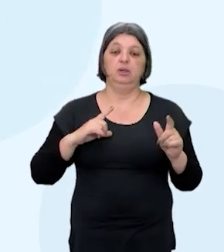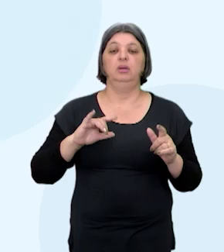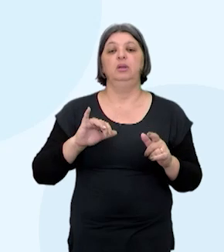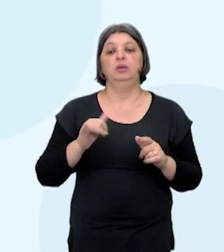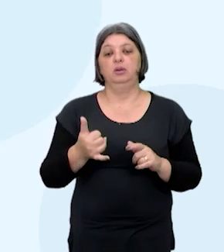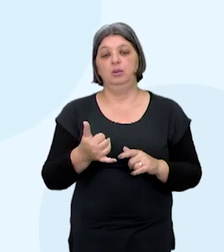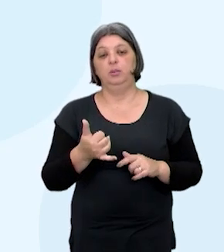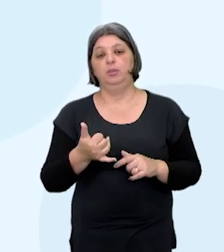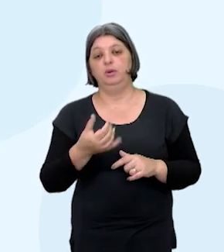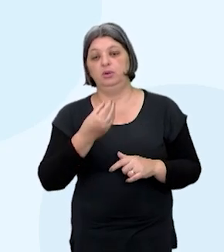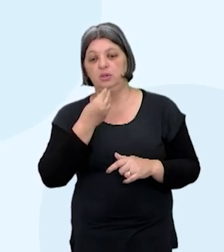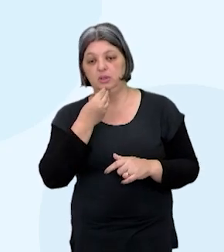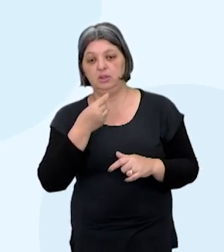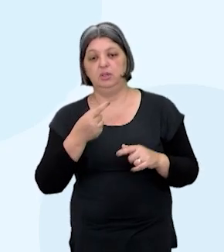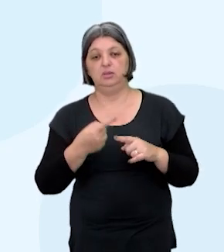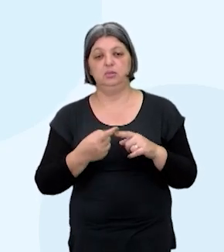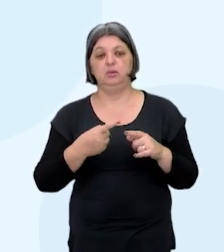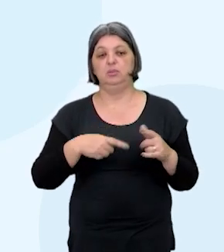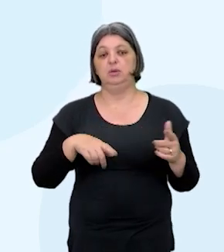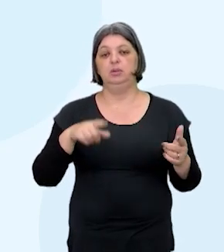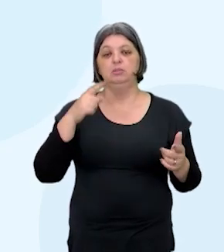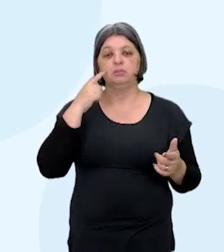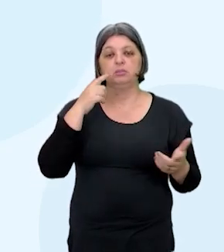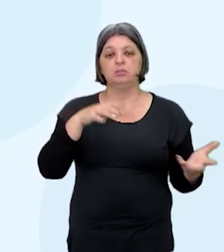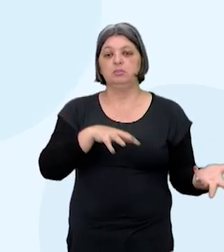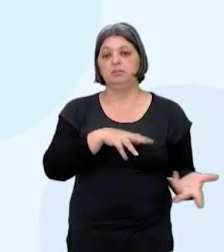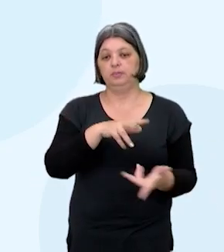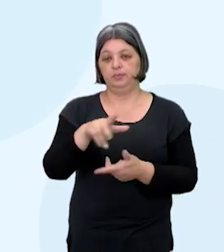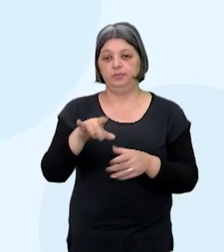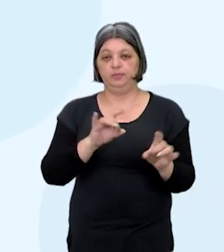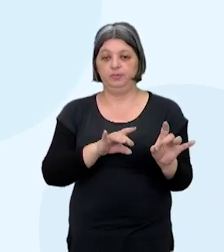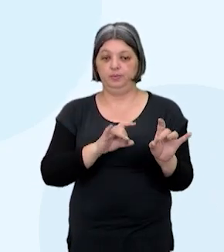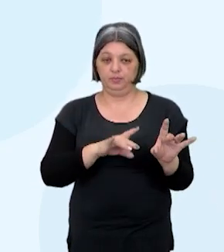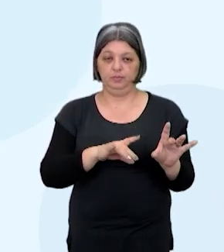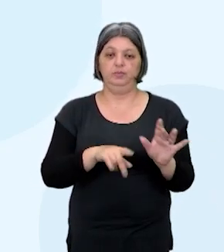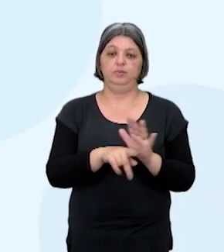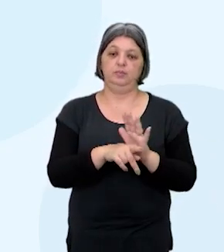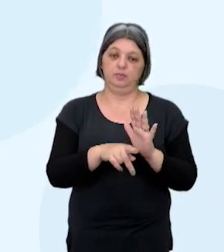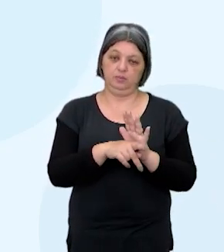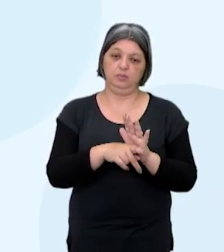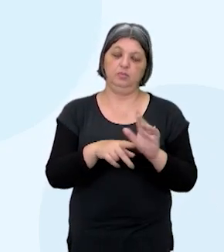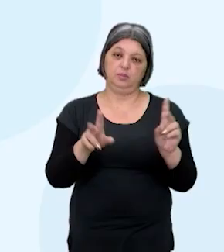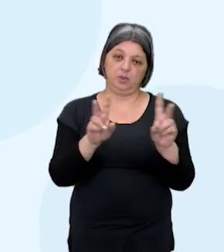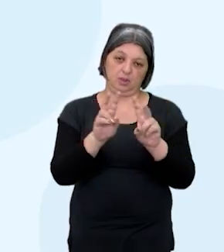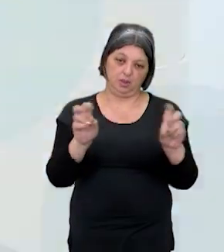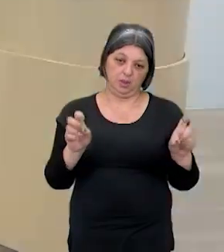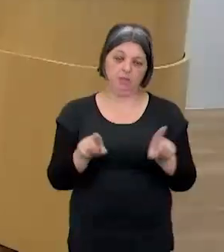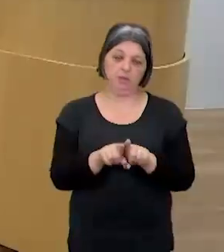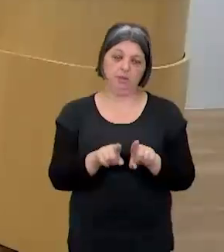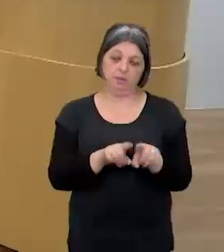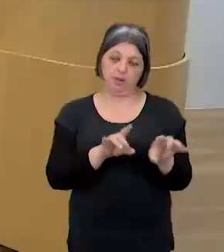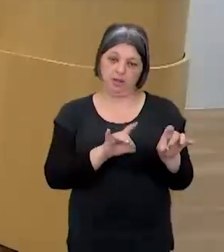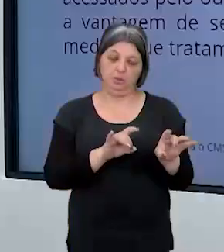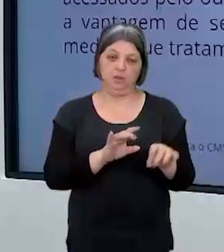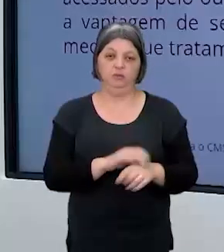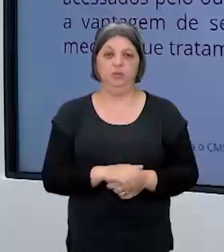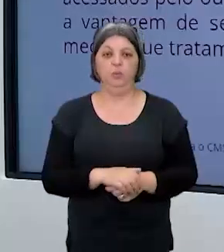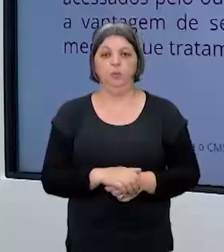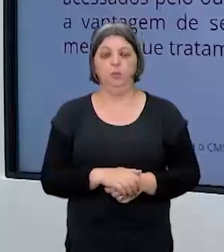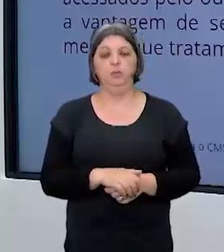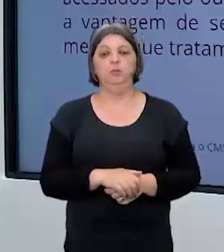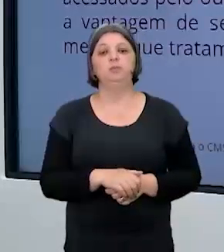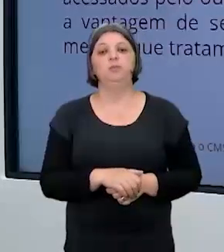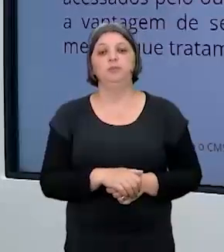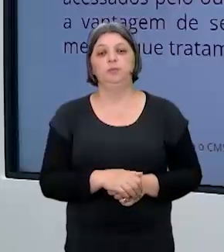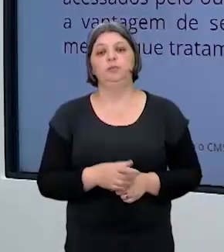se dirigir a um público bastante específico à medida que tratam de assuntos específicos. Isso. Então, nós já comentamos aqui com